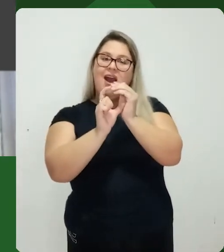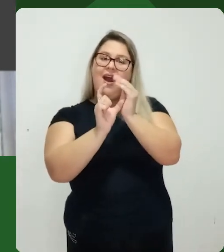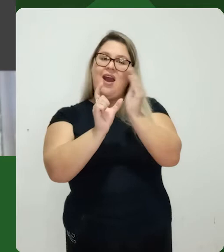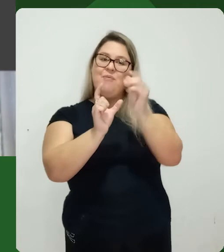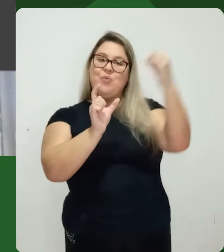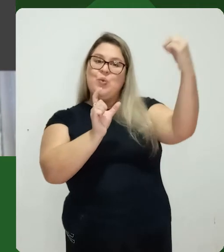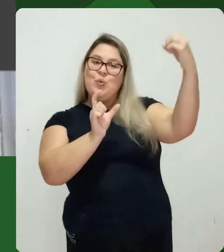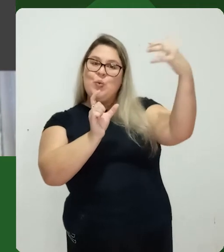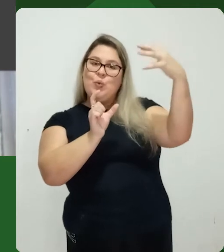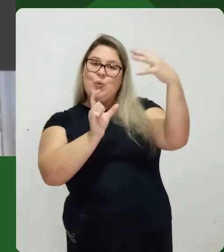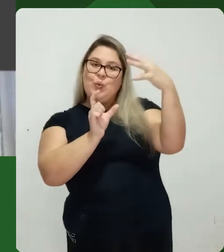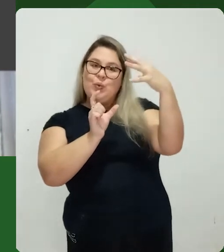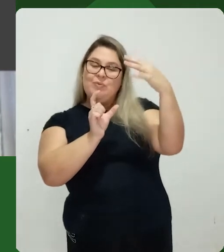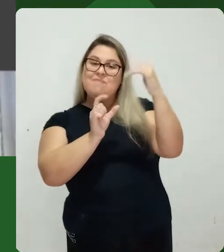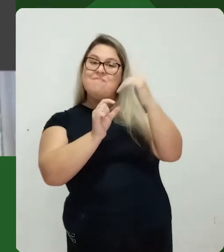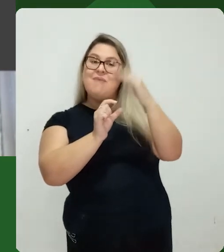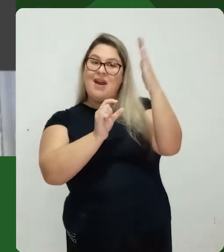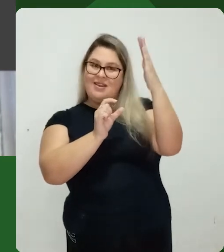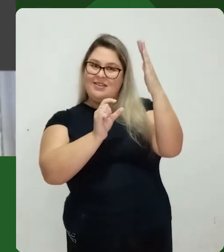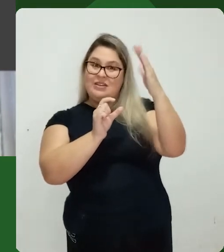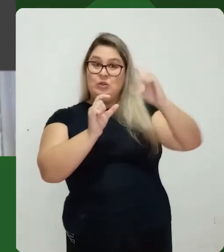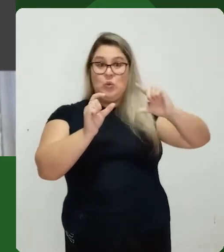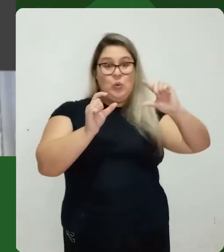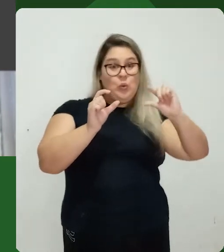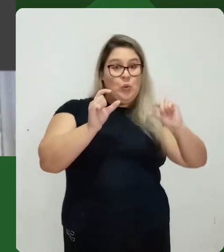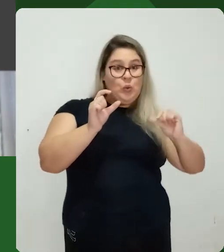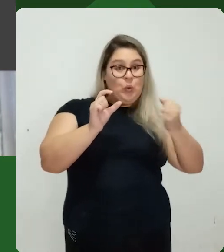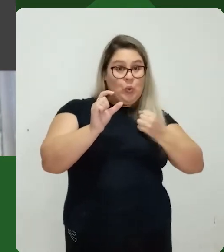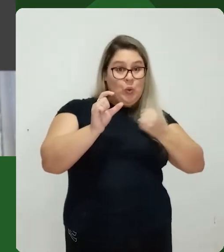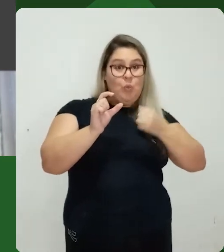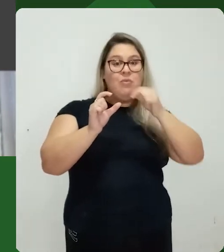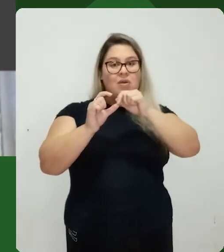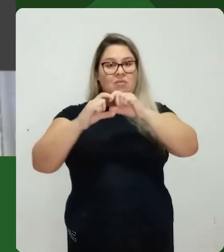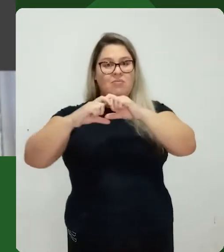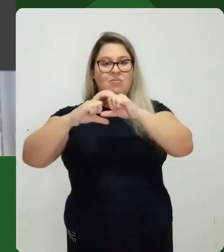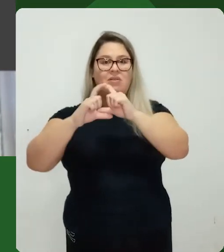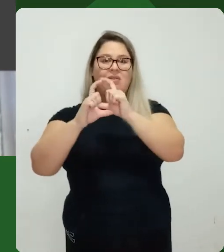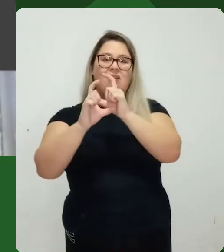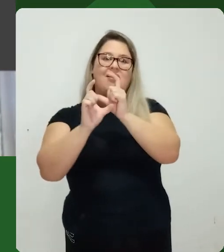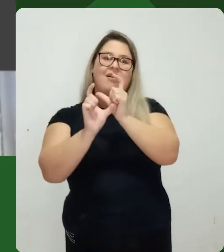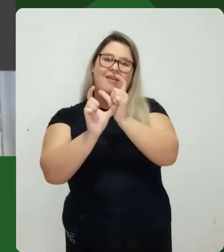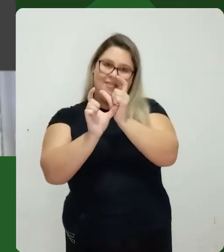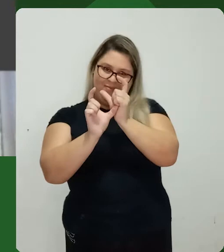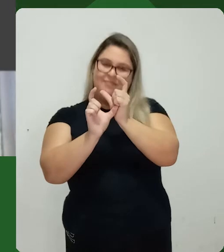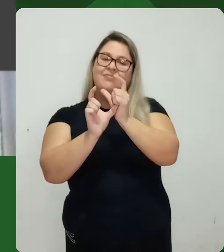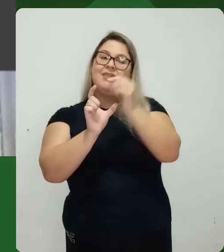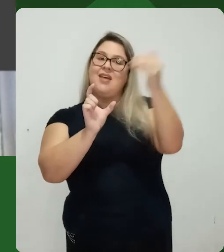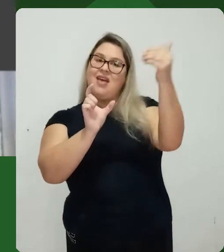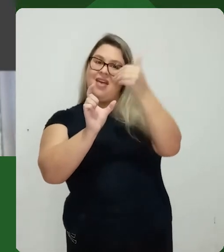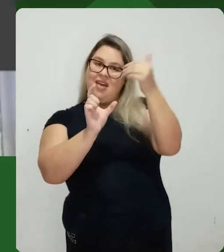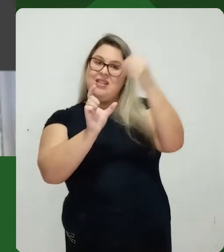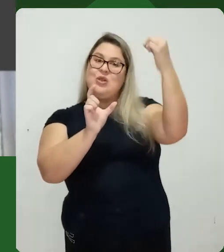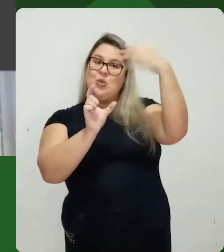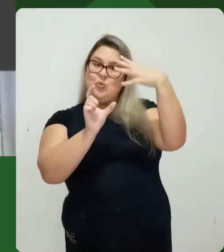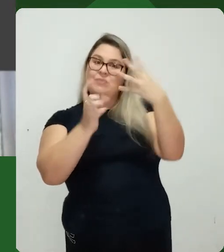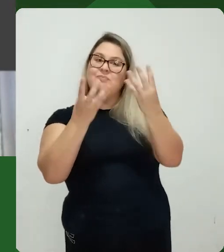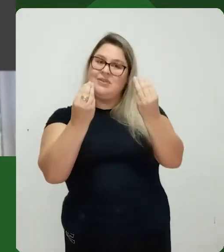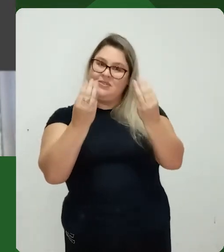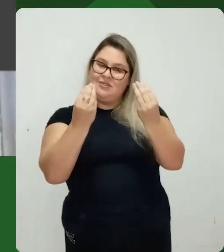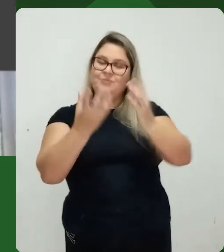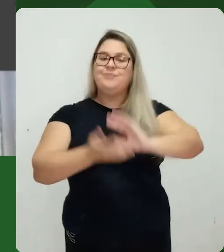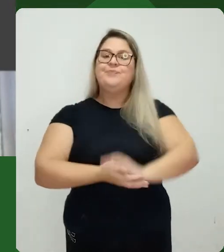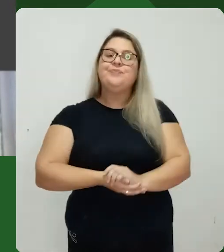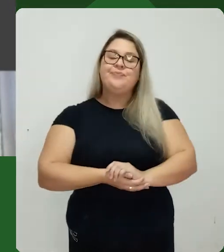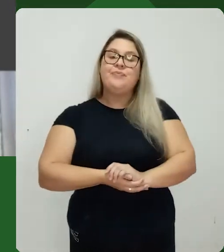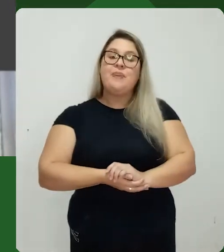essa abertura aqui. Então, vai entrar mais luz. O volume de luz que vai entrar, ele é maior, certo? Então, um númerozinho pequeno representa uma abertura